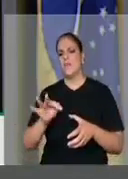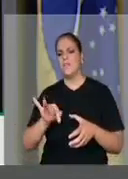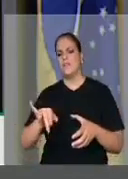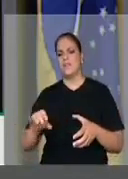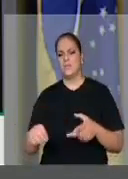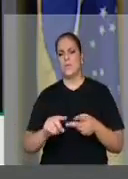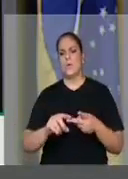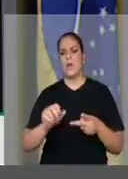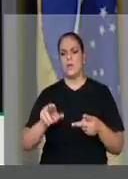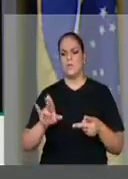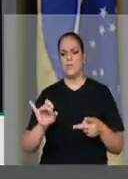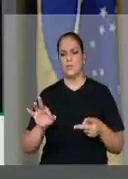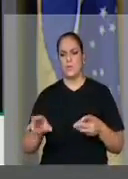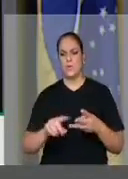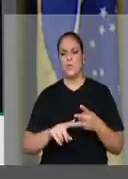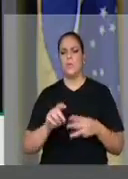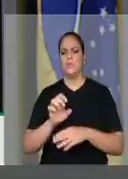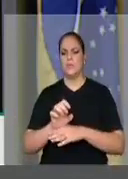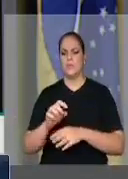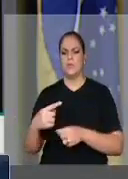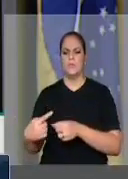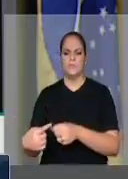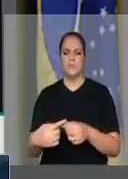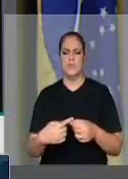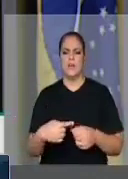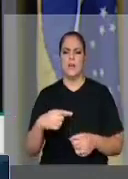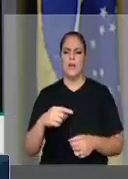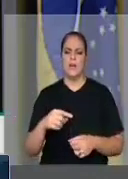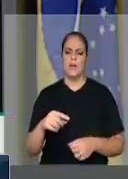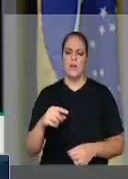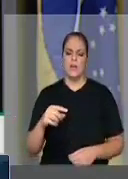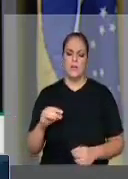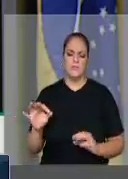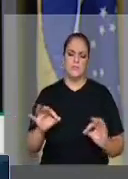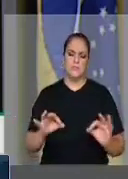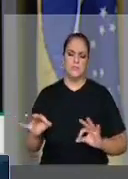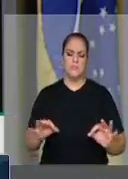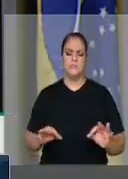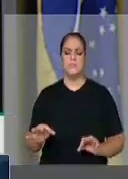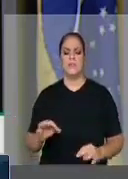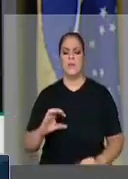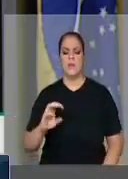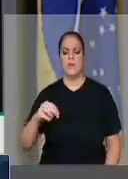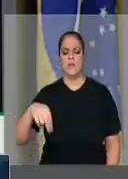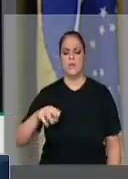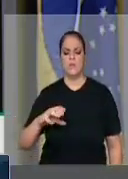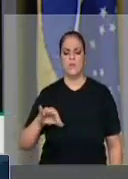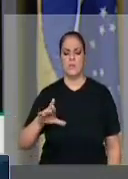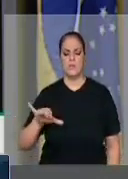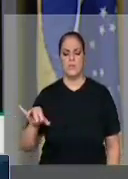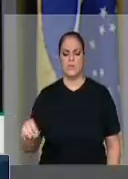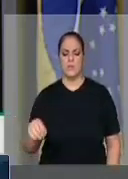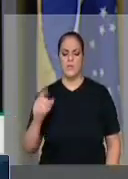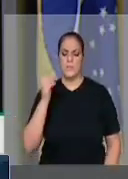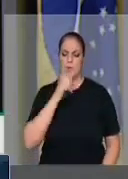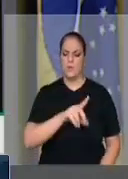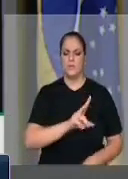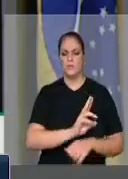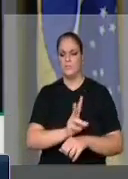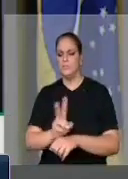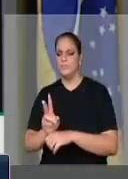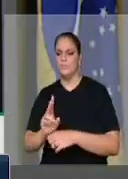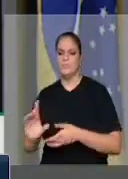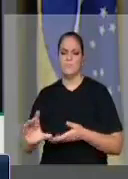municipais, de auditores municipais e estaduais, num consórcio para arrecadar, para tributar, arrecadar,